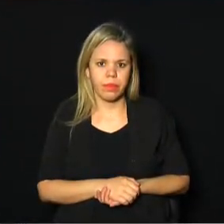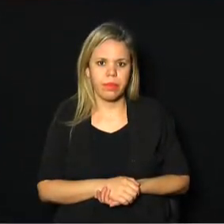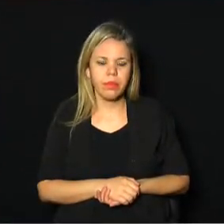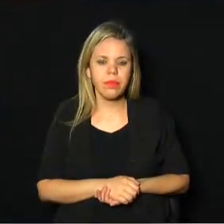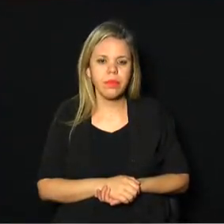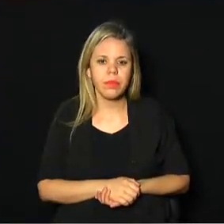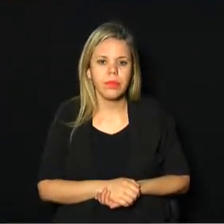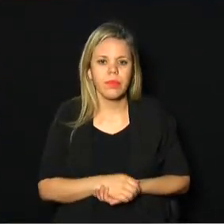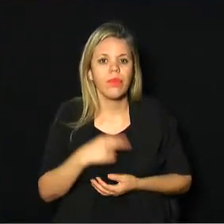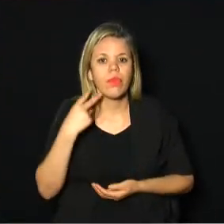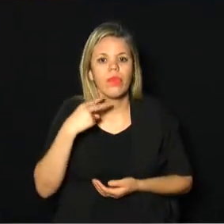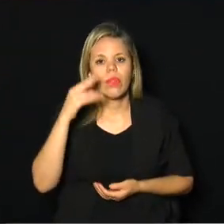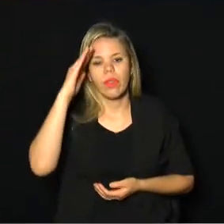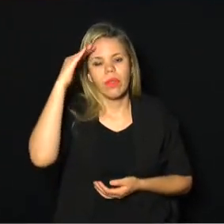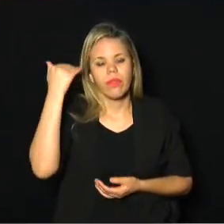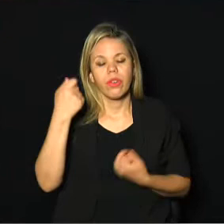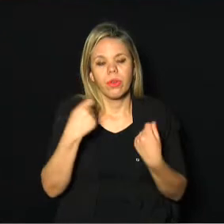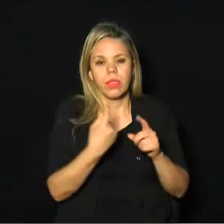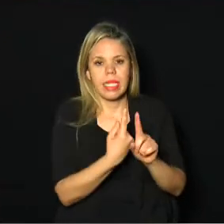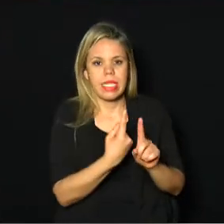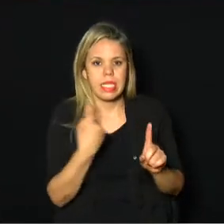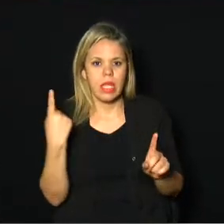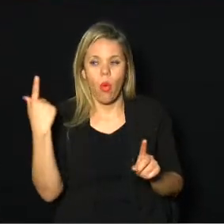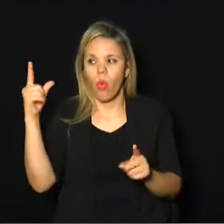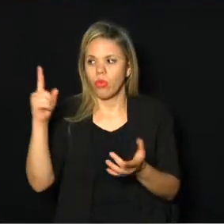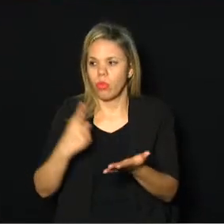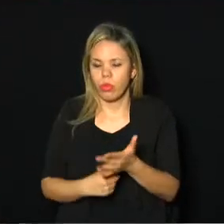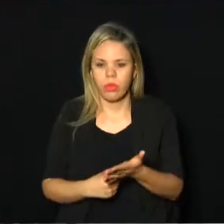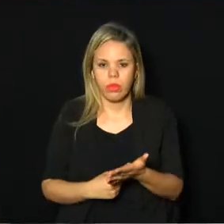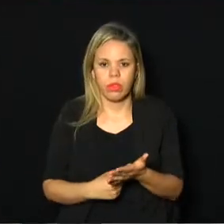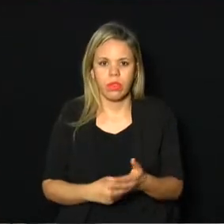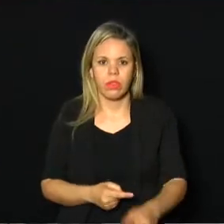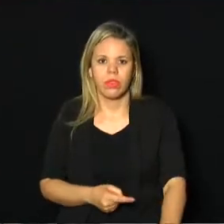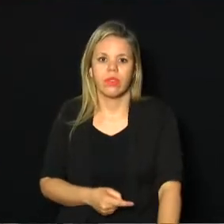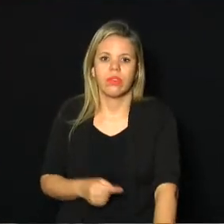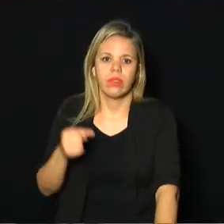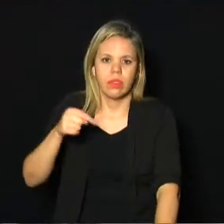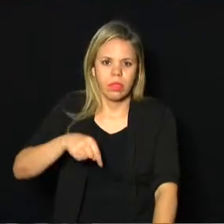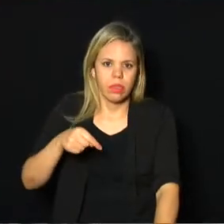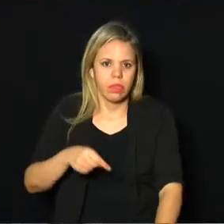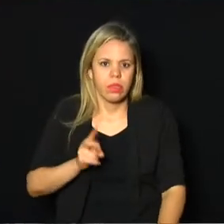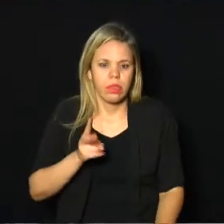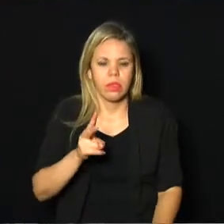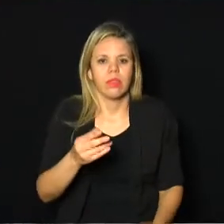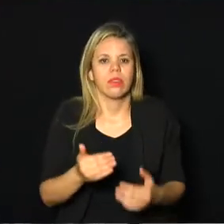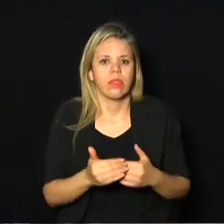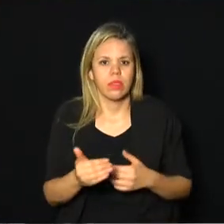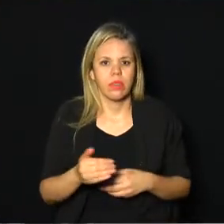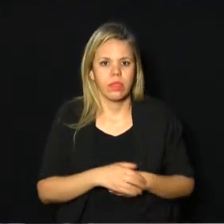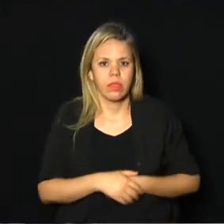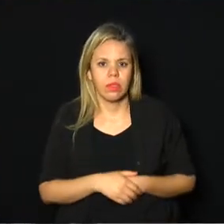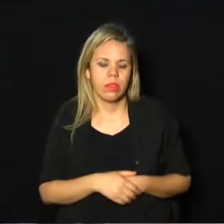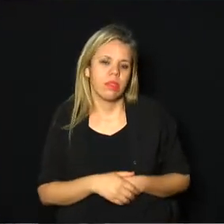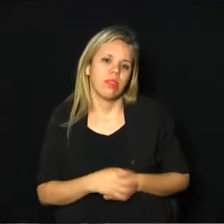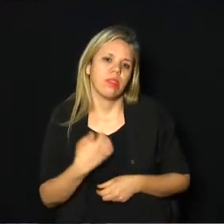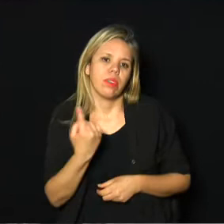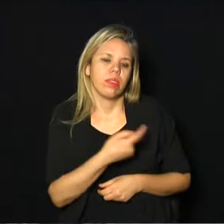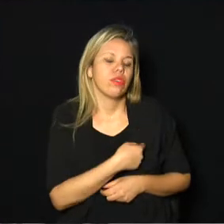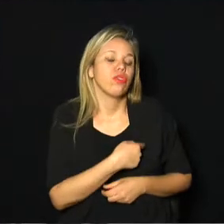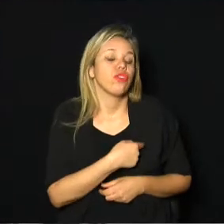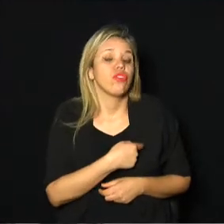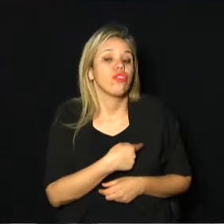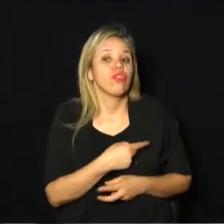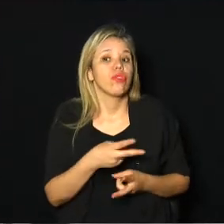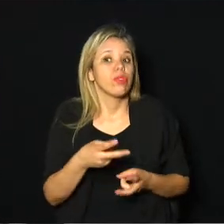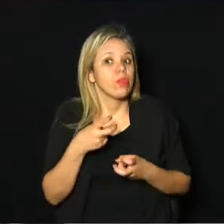O vereador teve que sair porque está com outro compromisso, mas então aqui, dando encaminhamento, né? Quer dizer, a gente está vendo